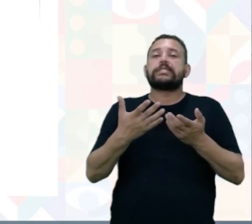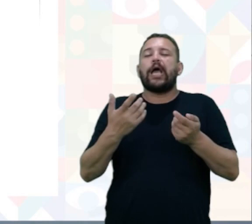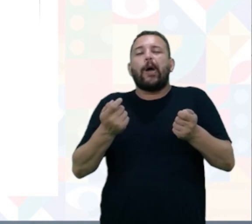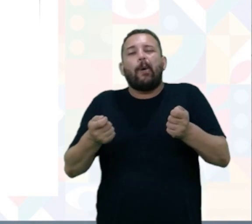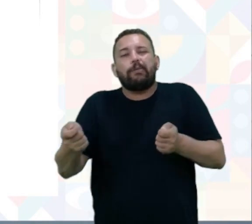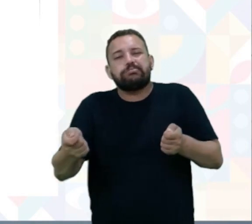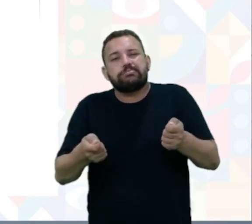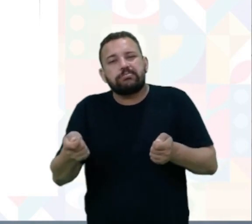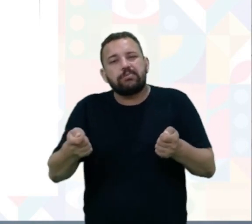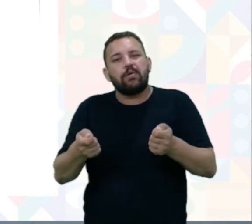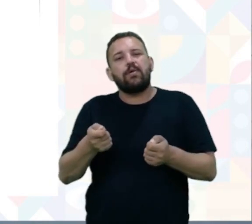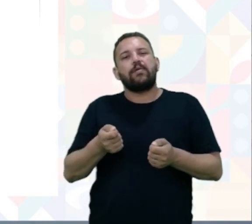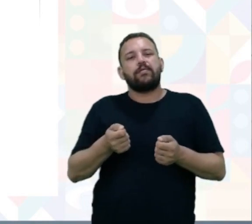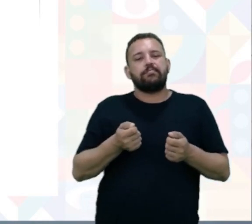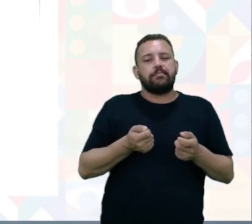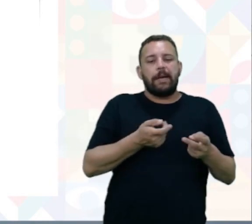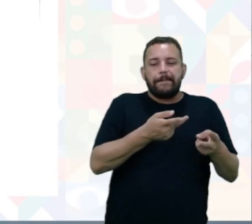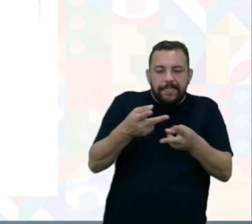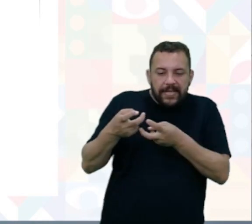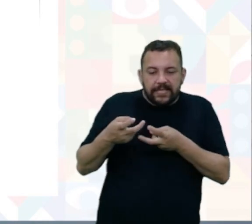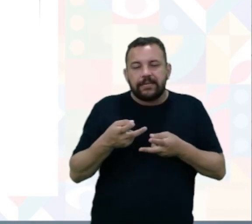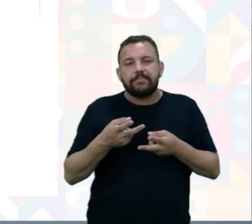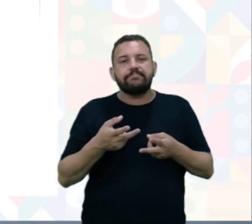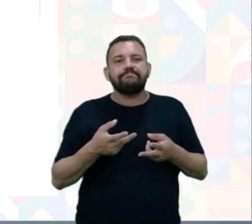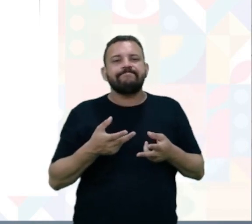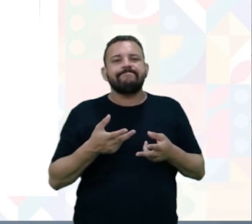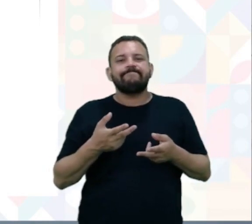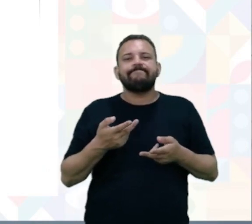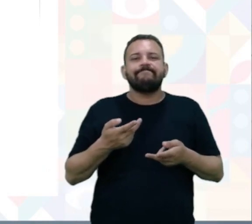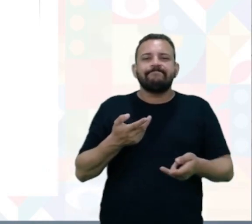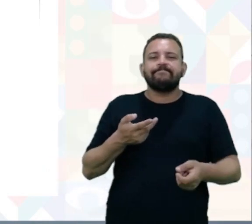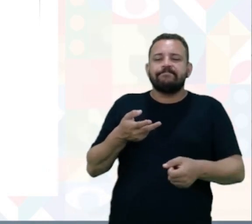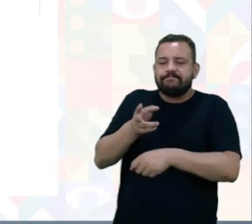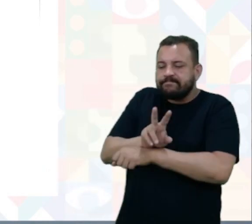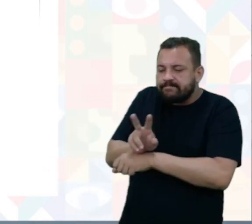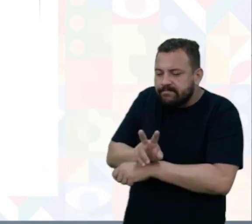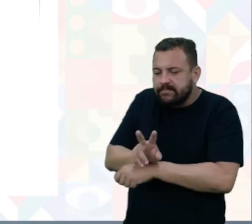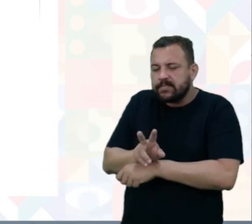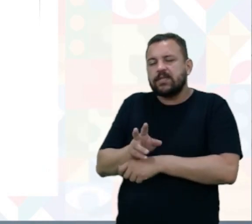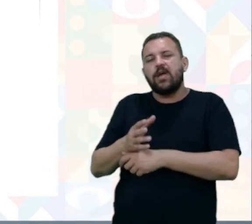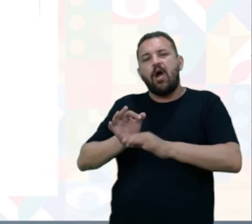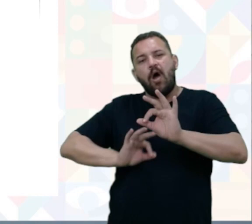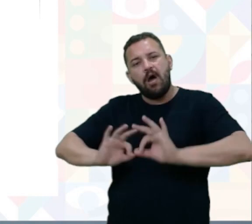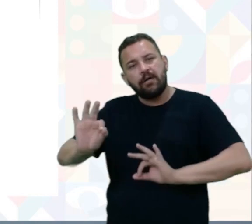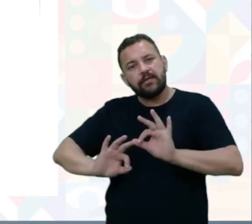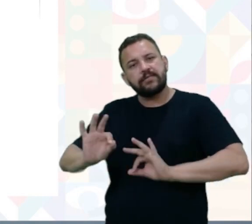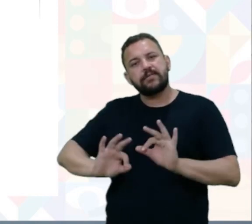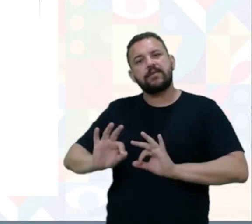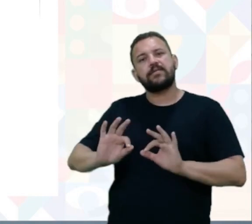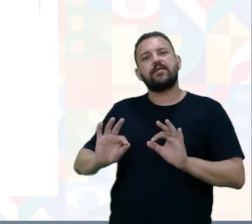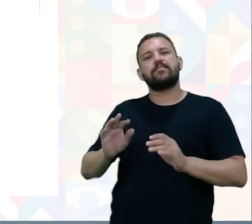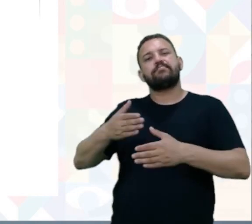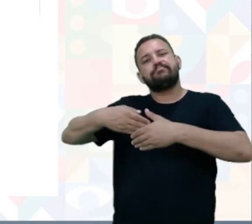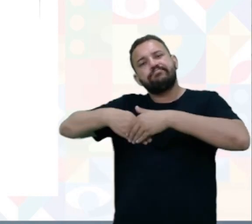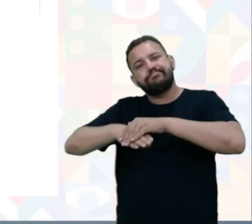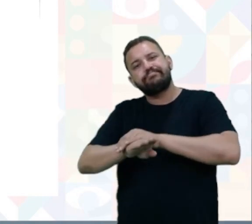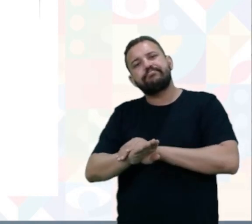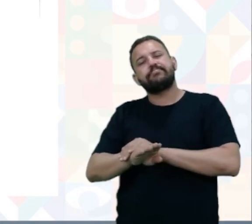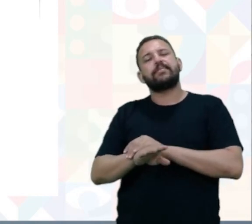controle desse estoque, né? Com a falta de manutenção desse